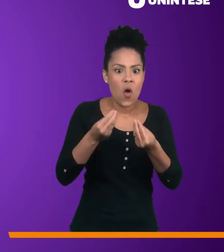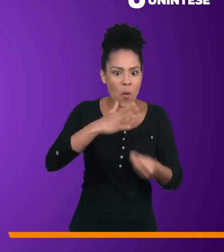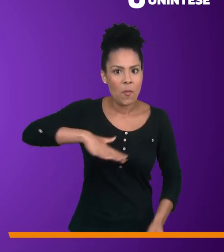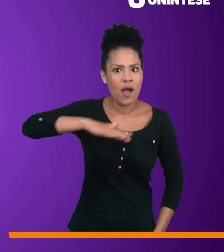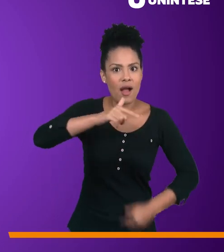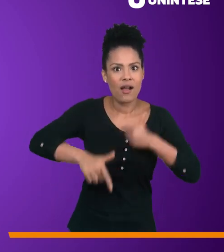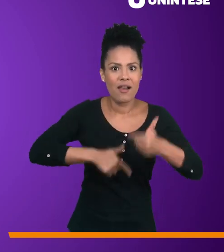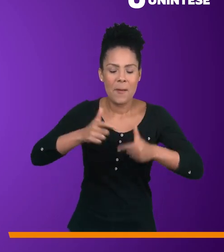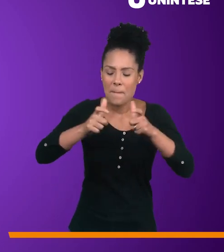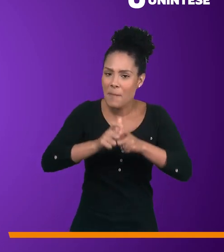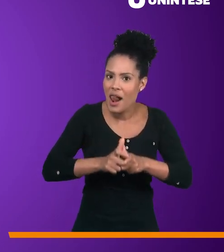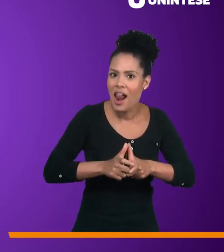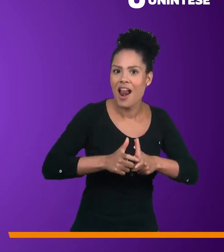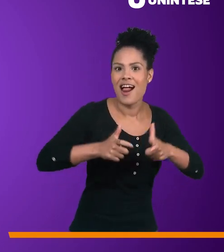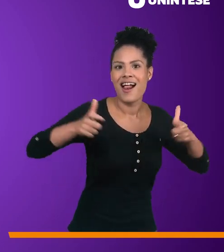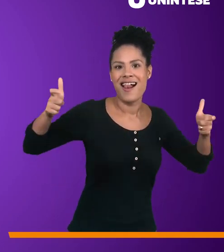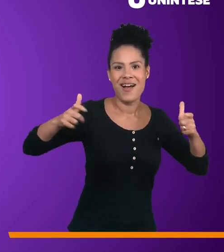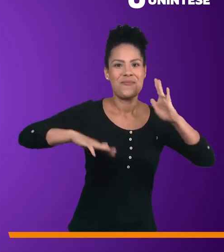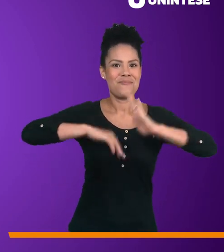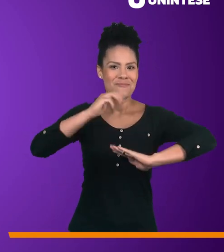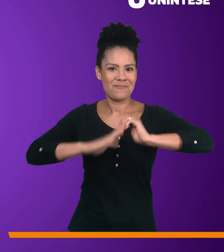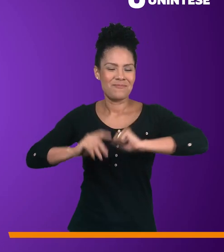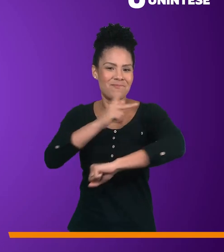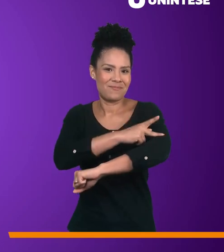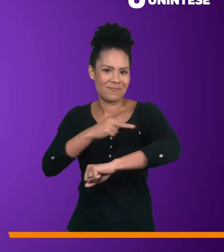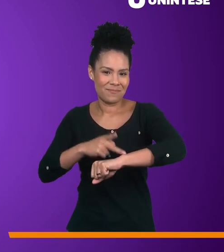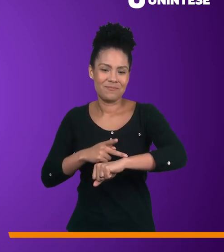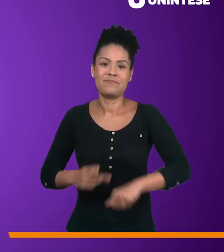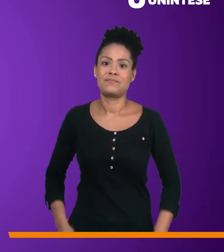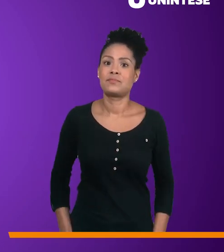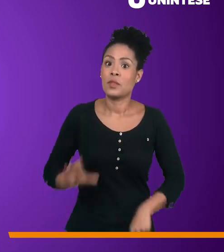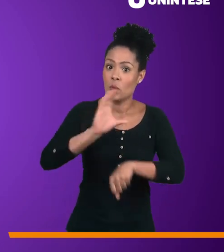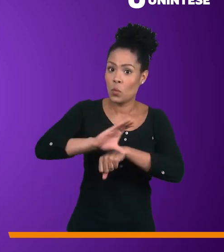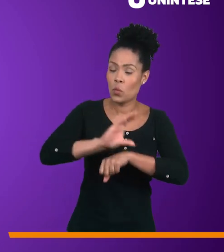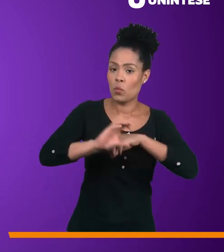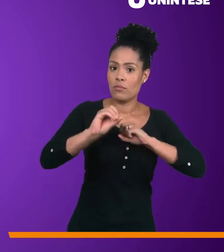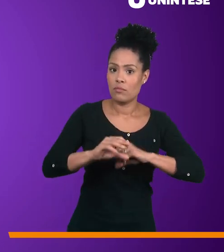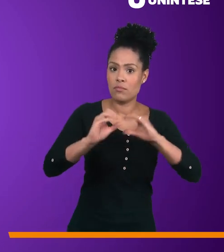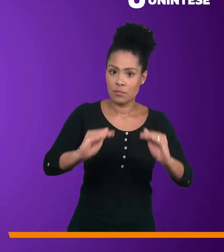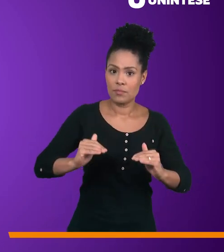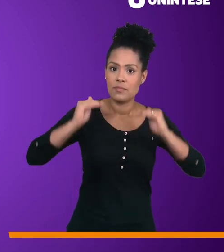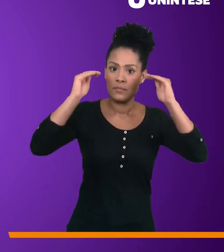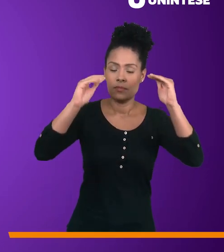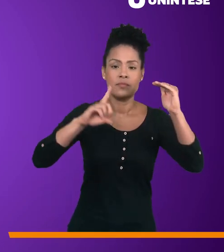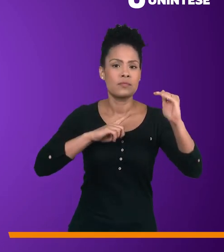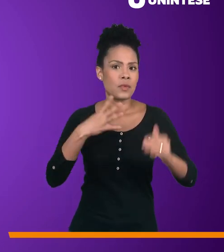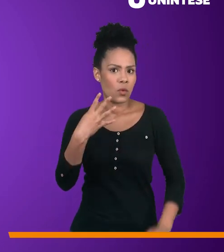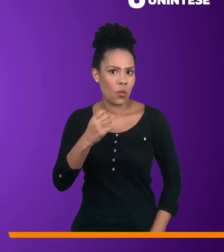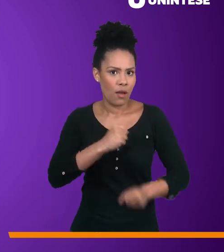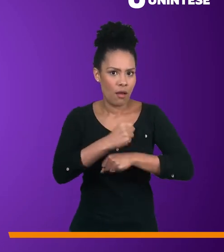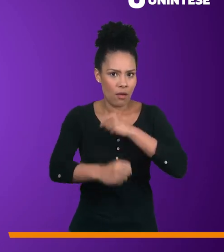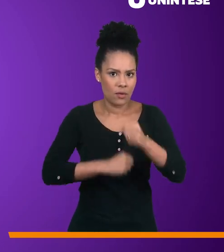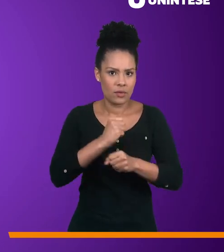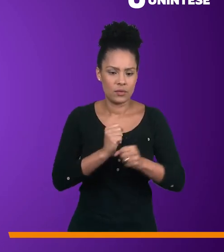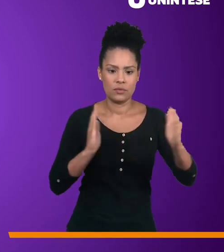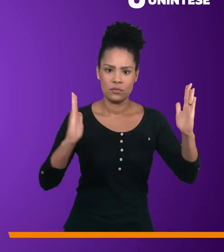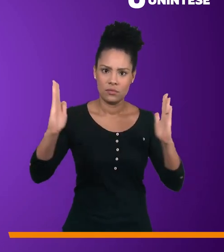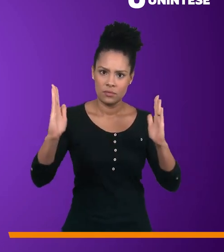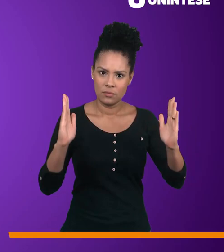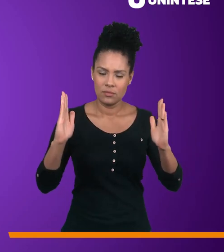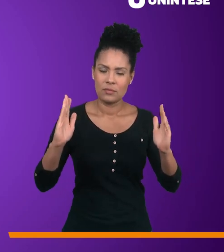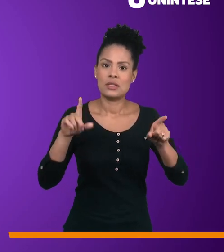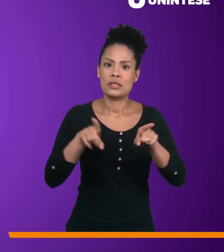profissionais da pedagogia. O curso superior em pedagogia bilingue da Uníndese tem 4 anos de duração e habilita o